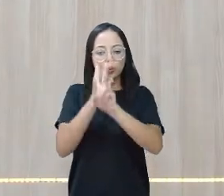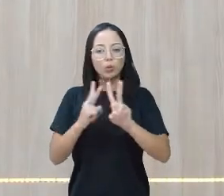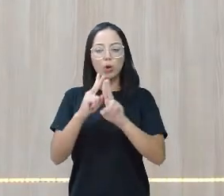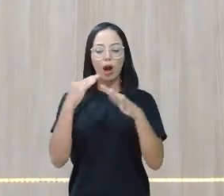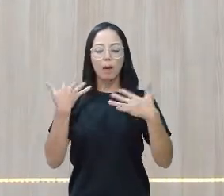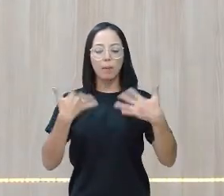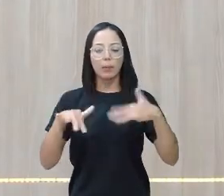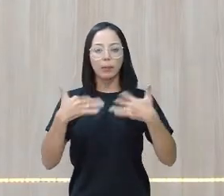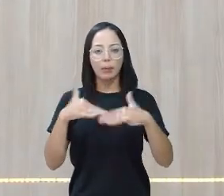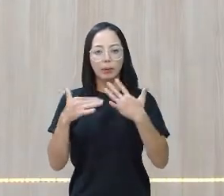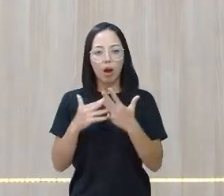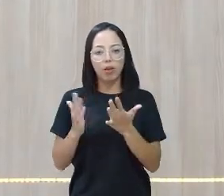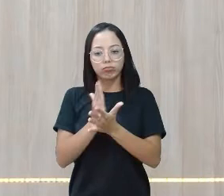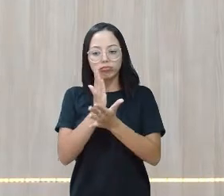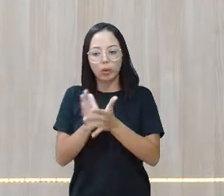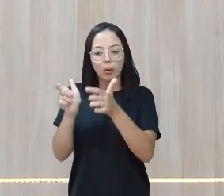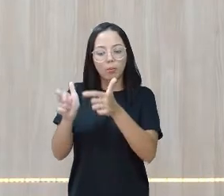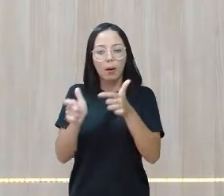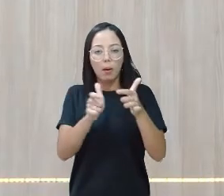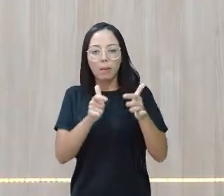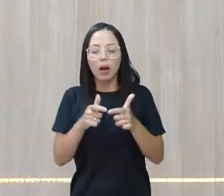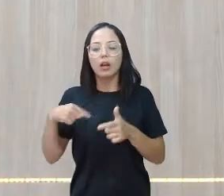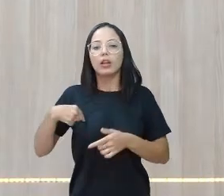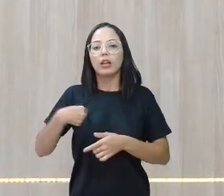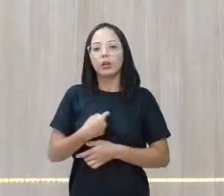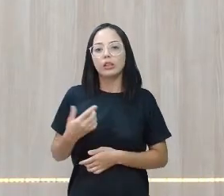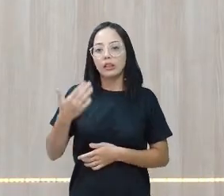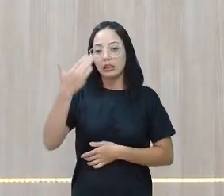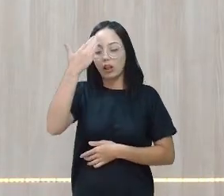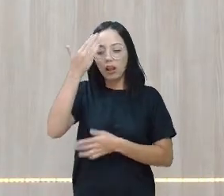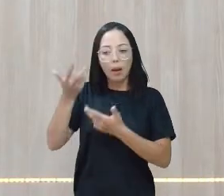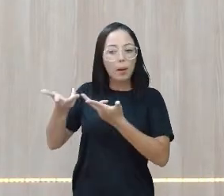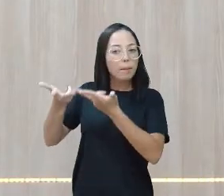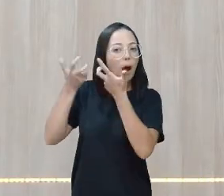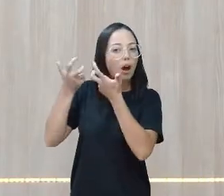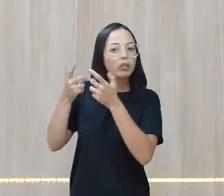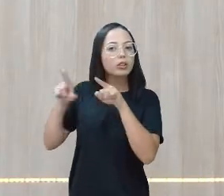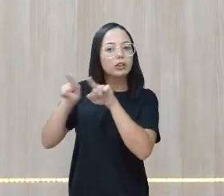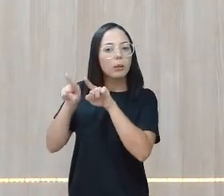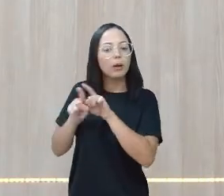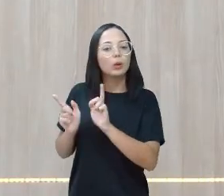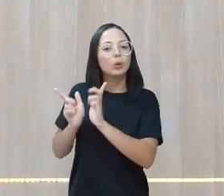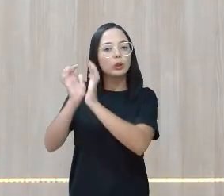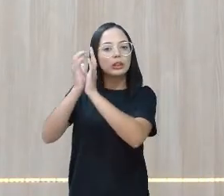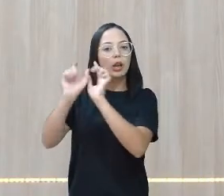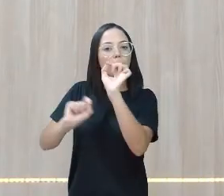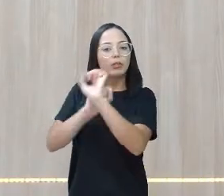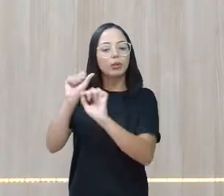vibrar, né, em determinadas frequências e a gente poder captar. E o nosso cérebro faz uma